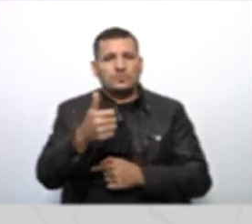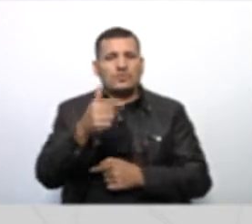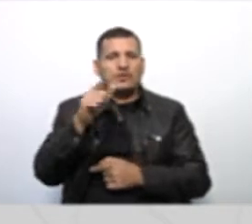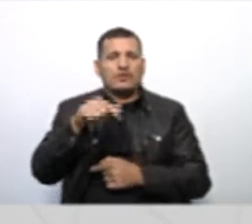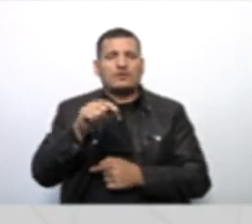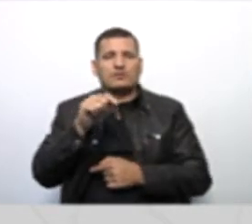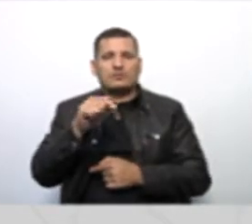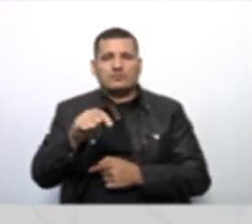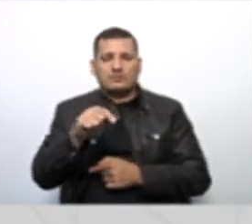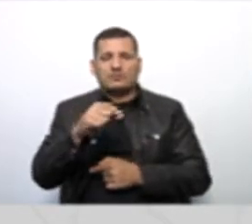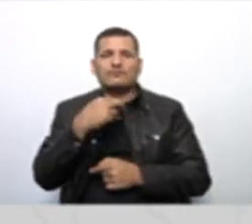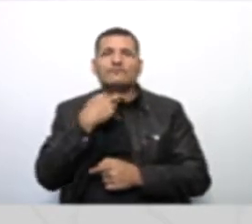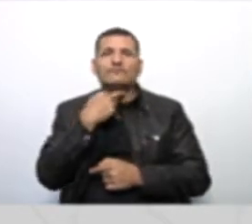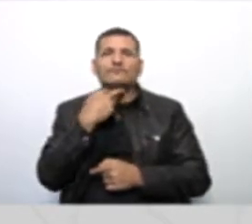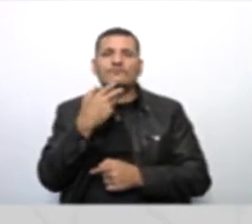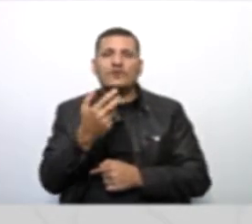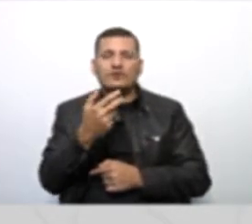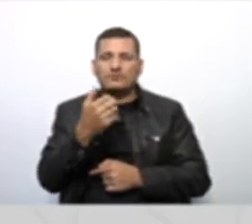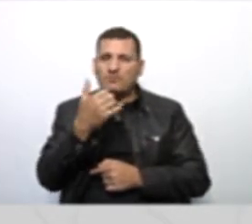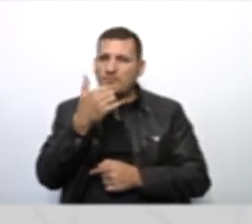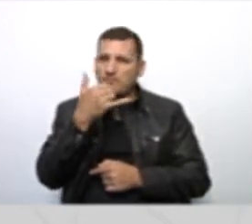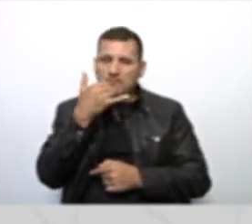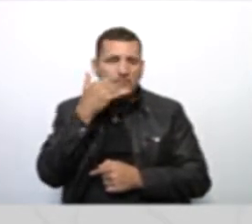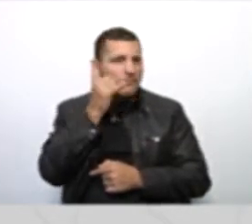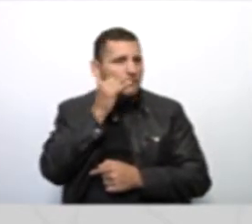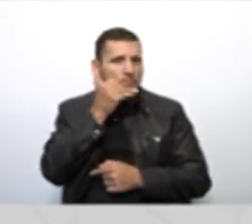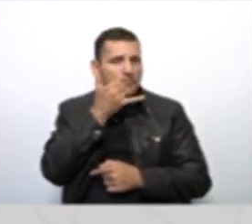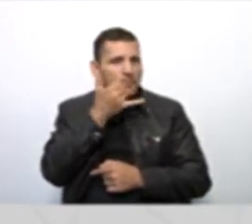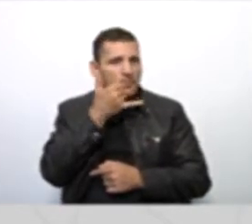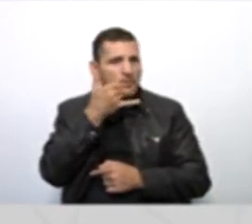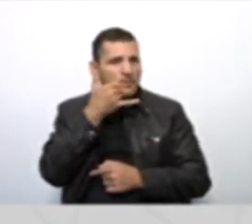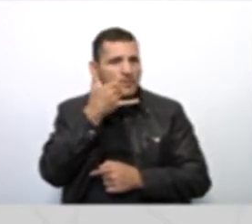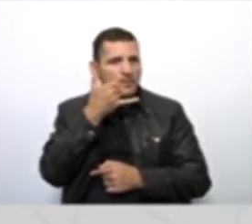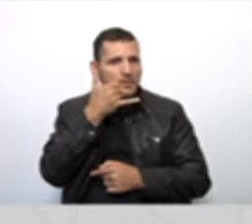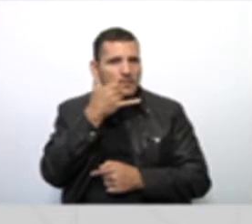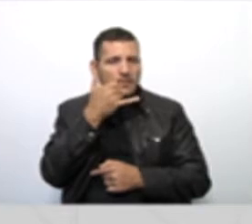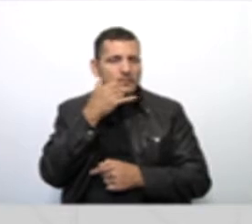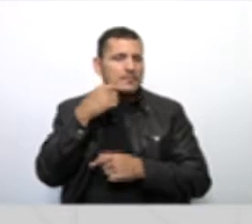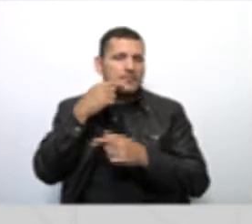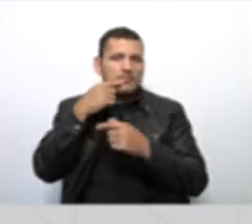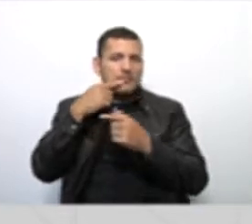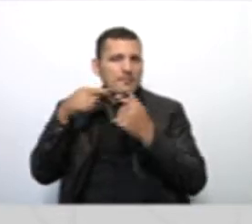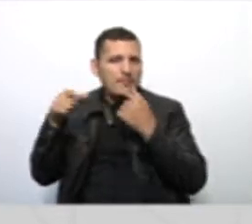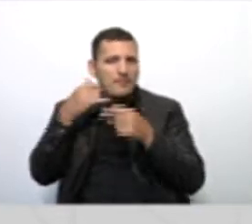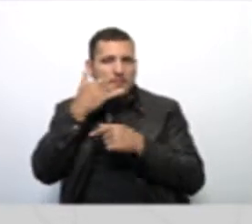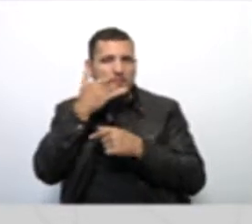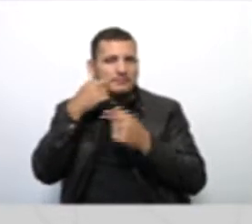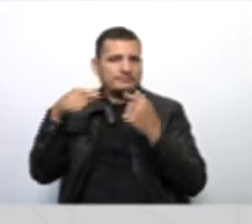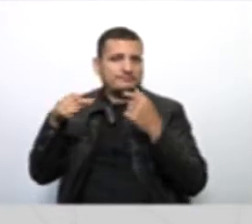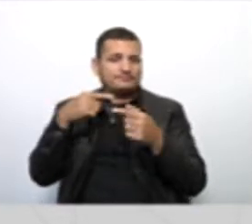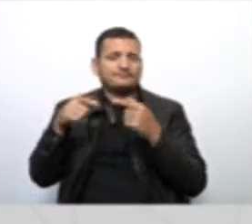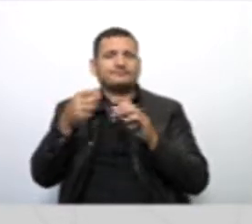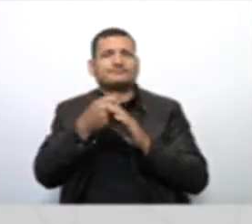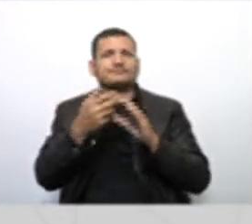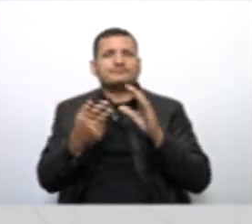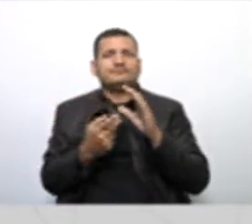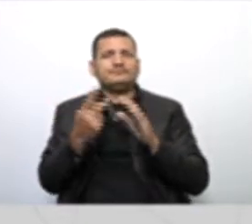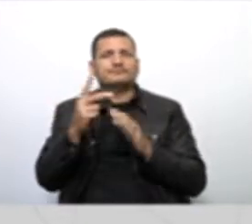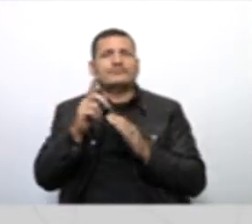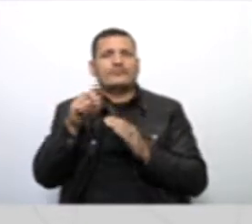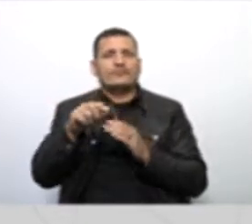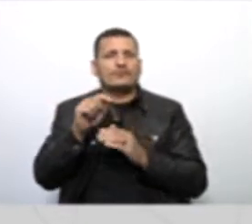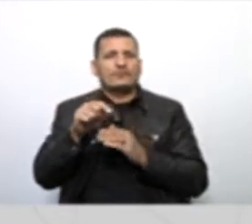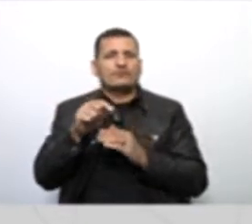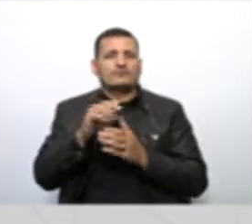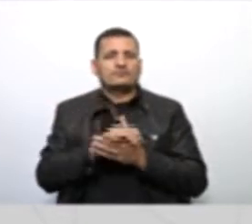radiofrequência. Então, essa geração foi a primeira geração, né? E uma das características que ela veio foi a transmissão